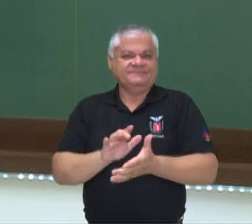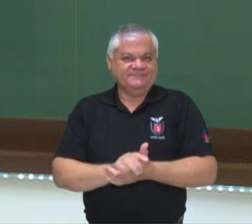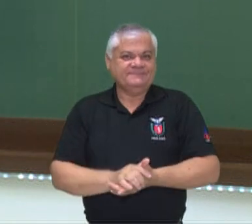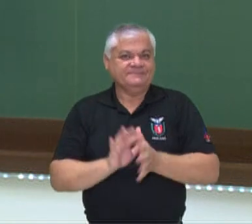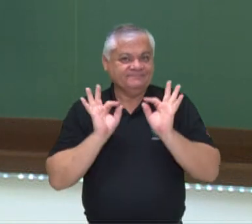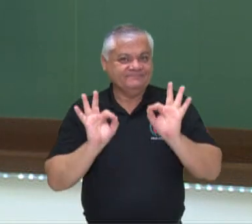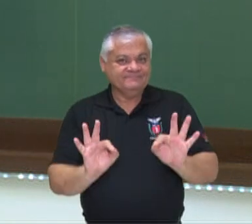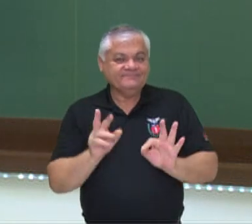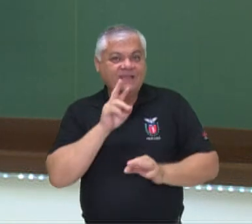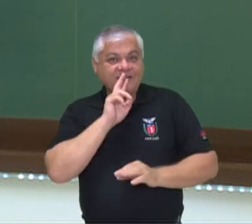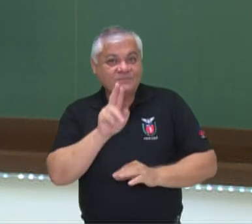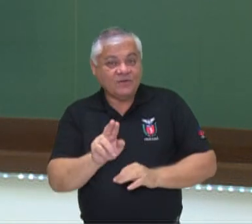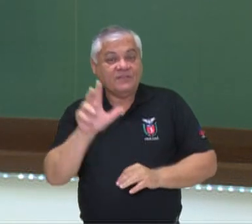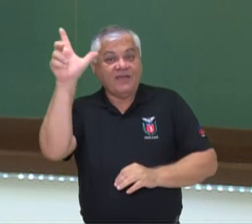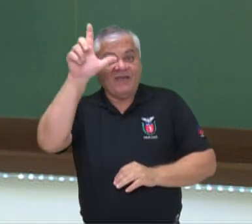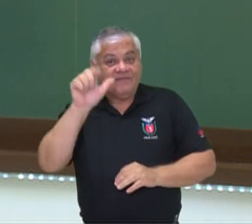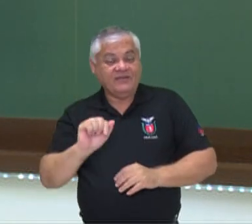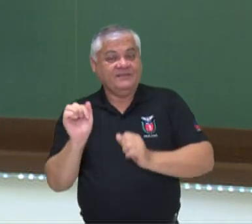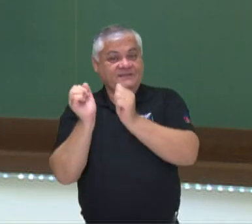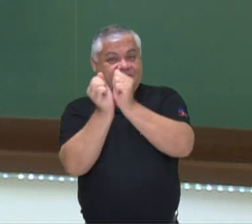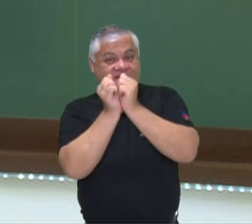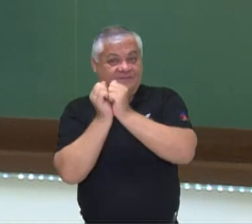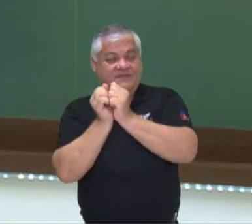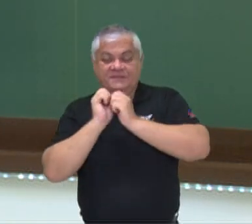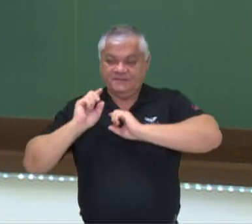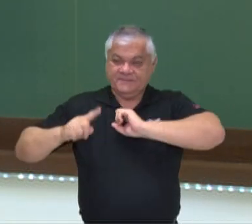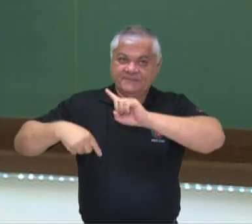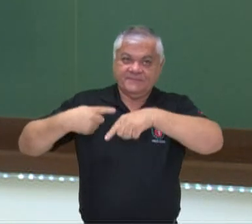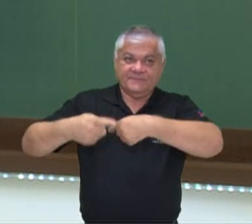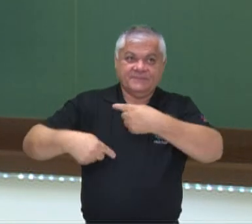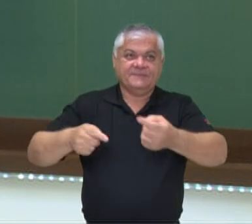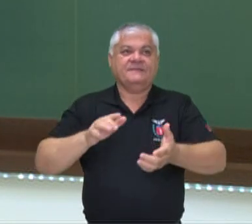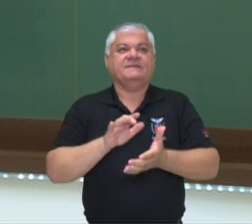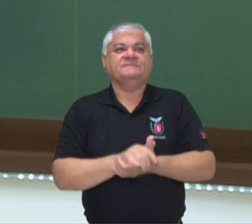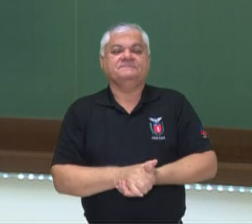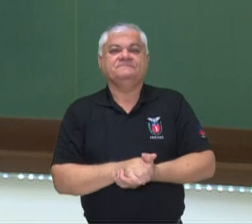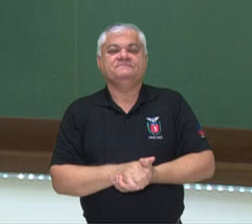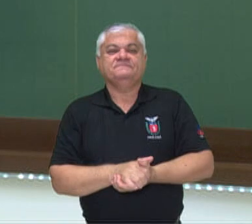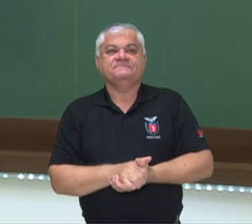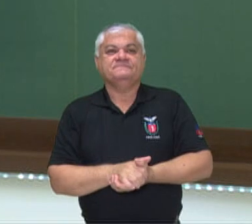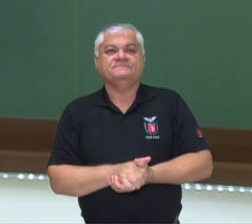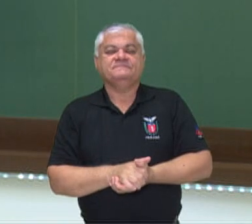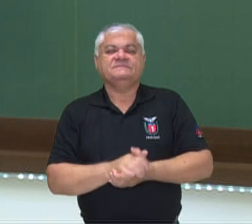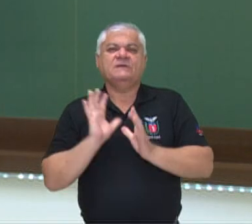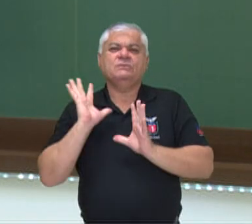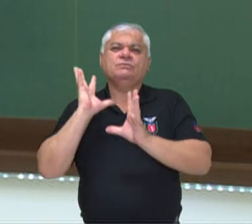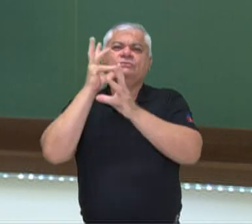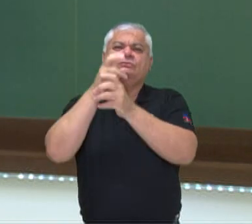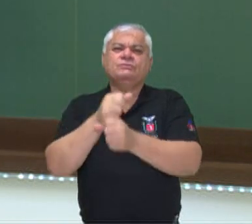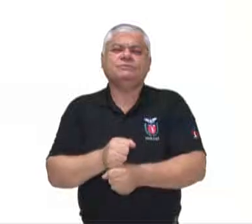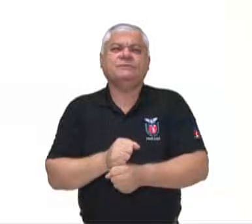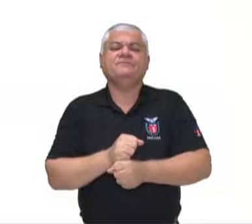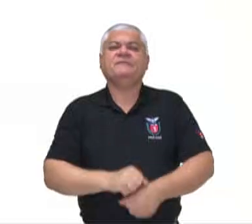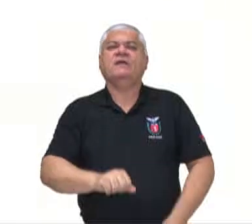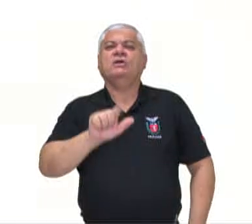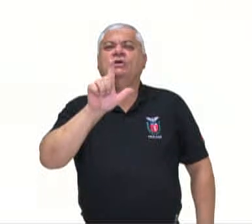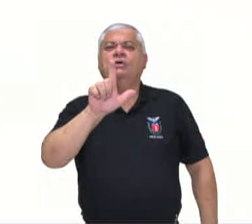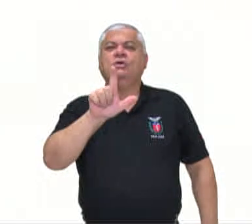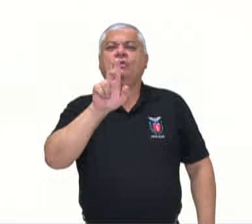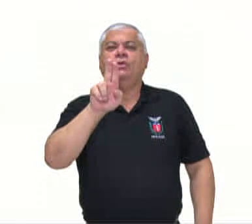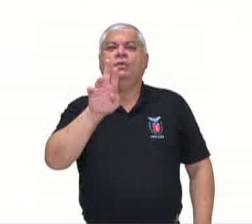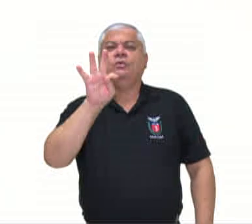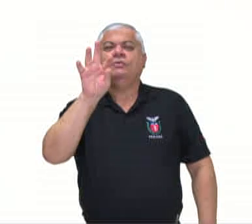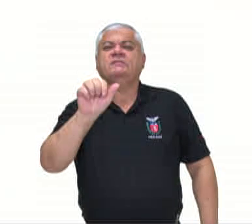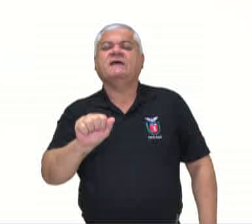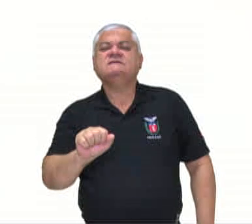Então, pelos africanos escravizados e seus descendentes. Revisando então, meu povo, o que nós